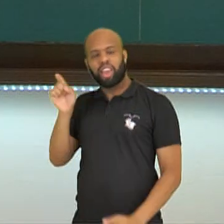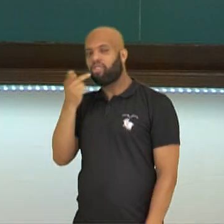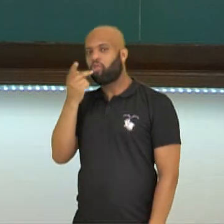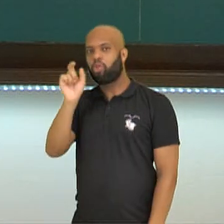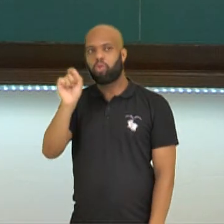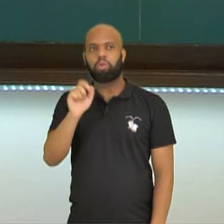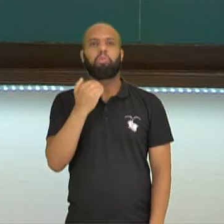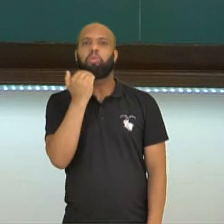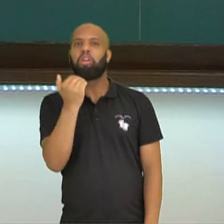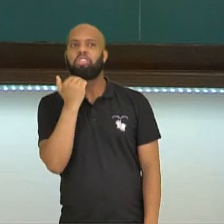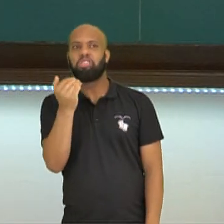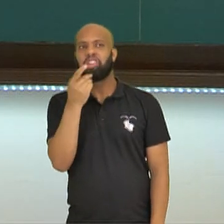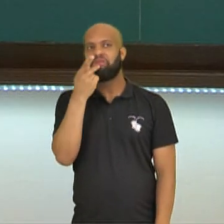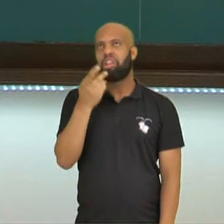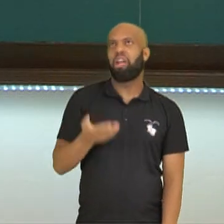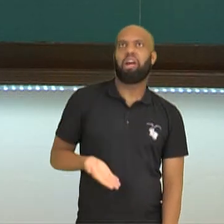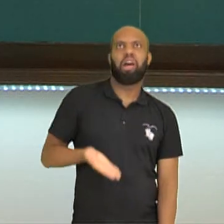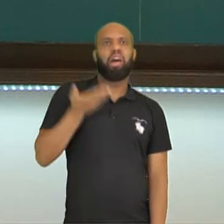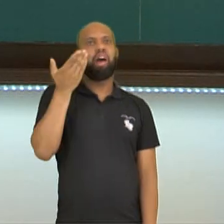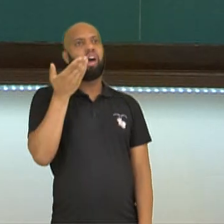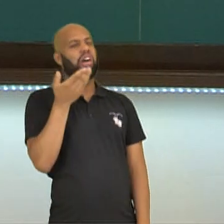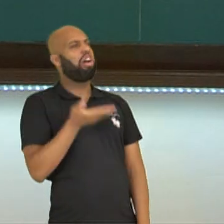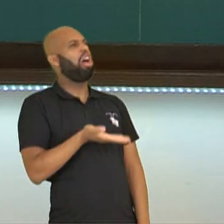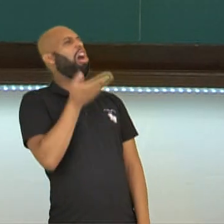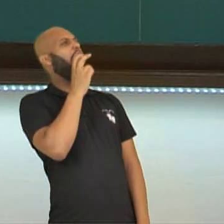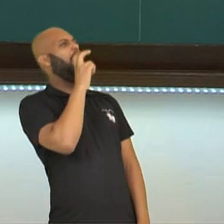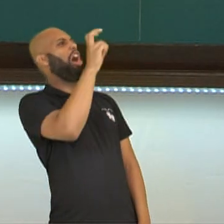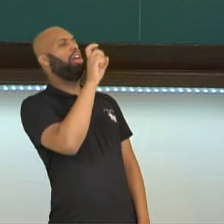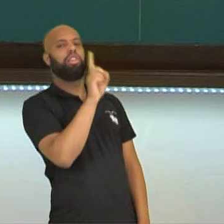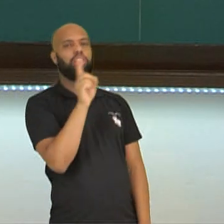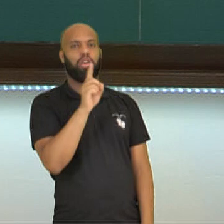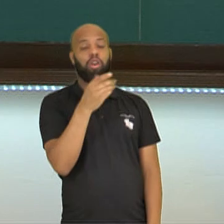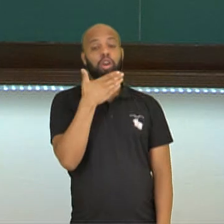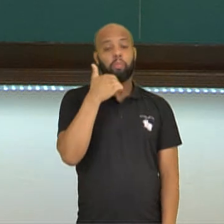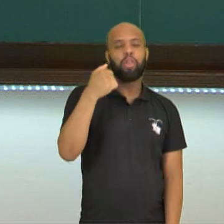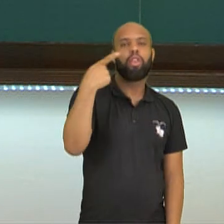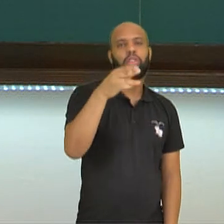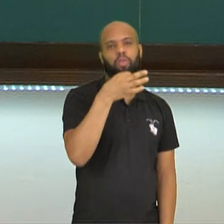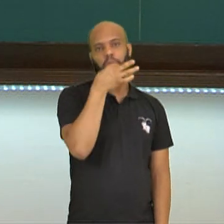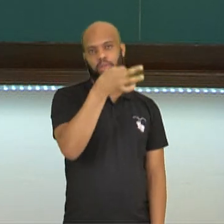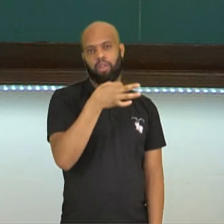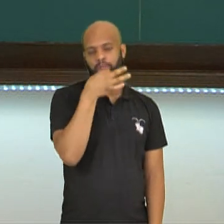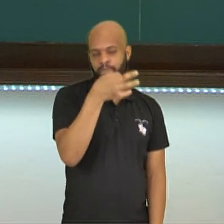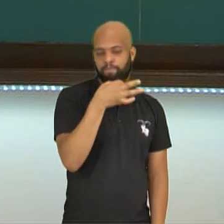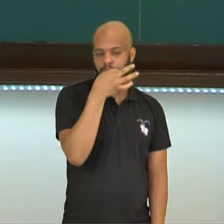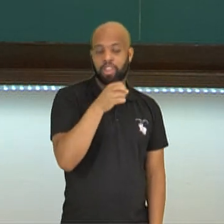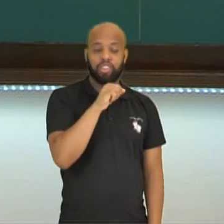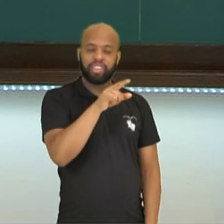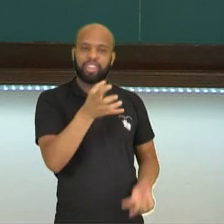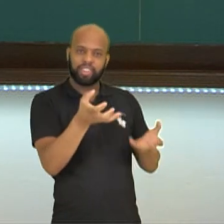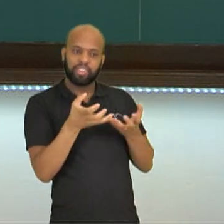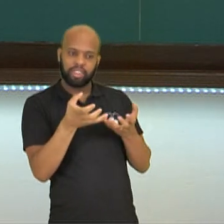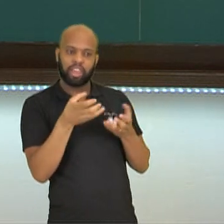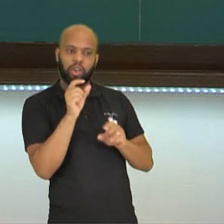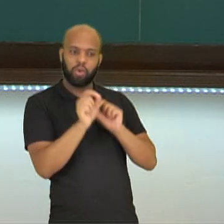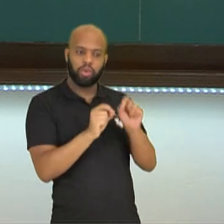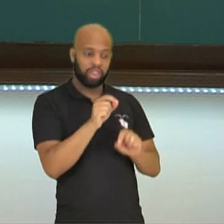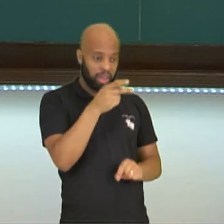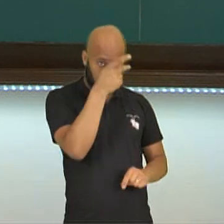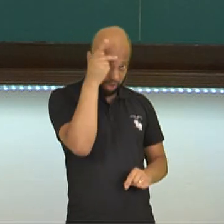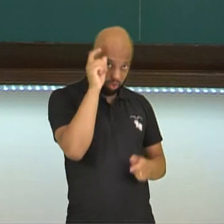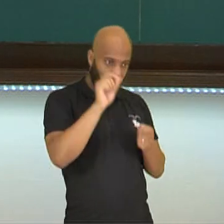que não adianta você falar alto, você precisa melhorar os seus argumentos se você quer convencer alguém de